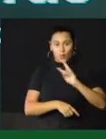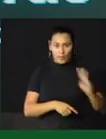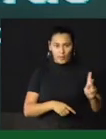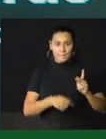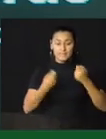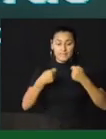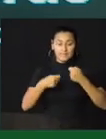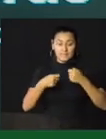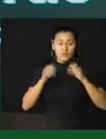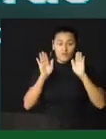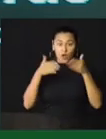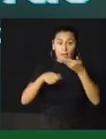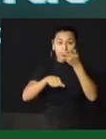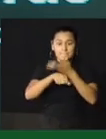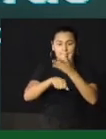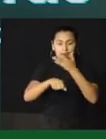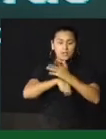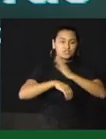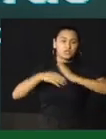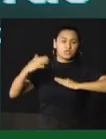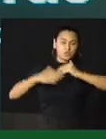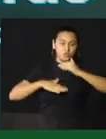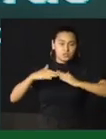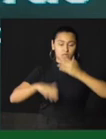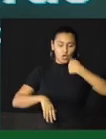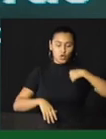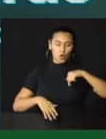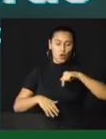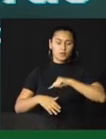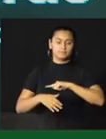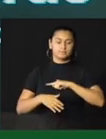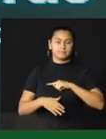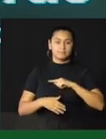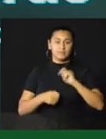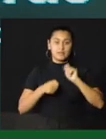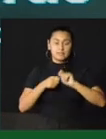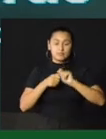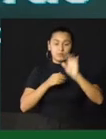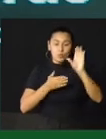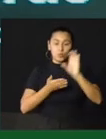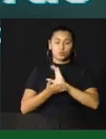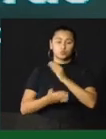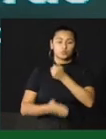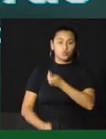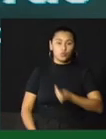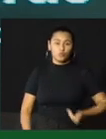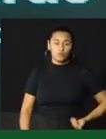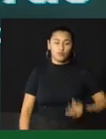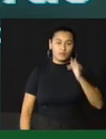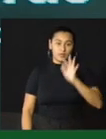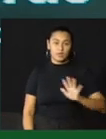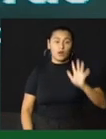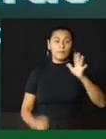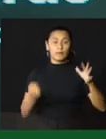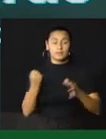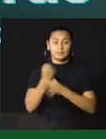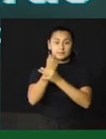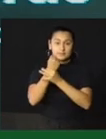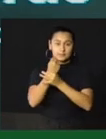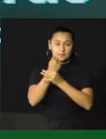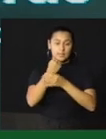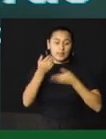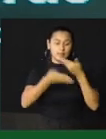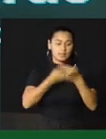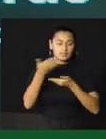ações que estão em cursos recursos colocados pelo Governo Federal para garantir com que a transição energética